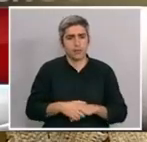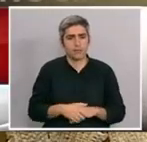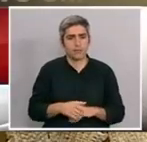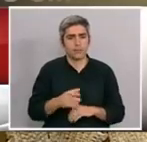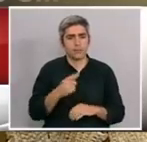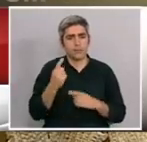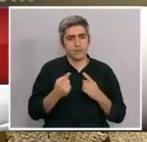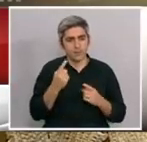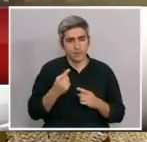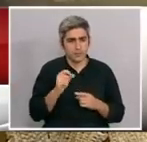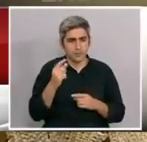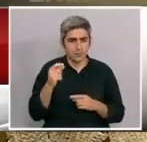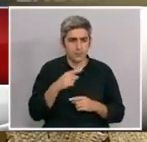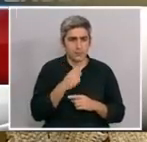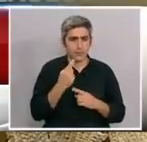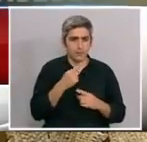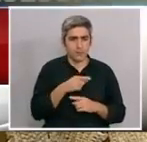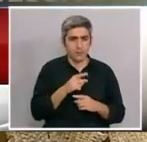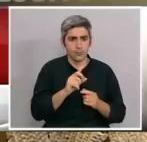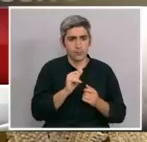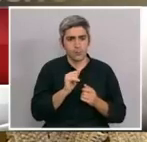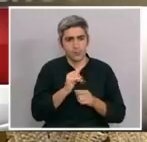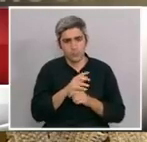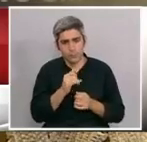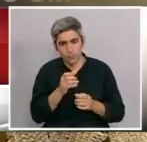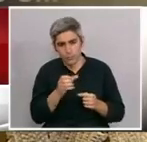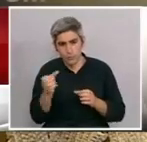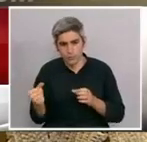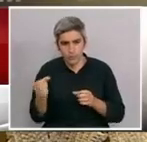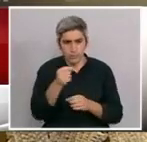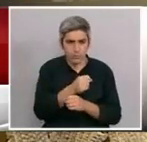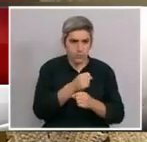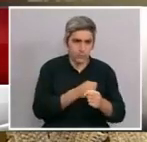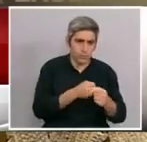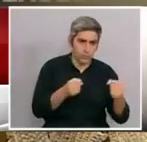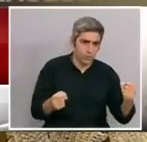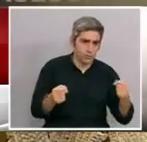andava de vez em quando a... Ele andava de vez em quando a mudá-las, de um lado para o outro, gostava muito.